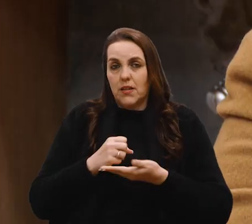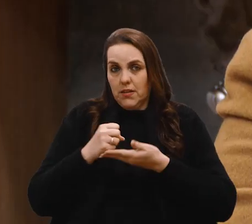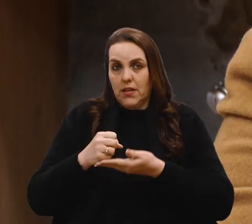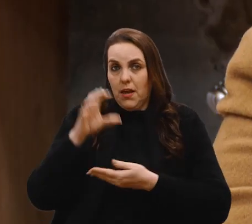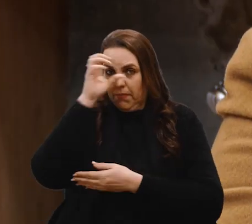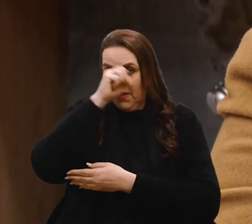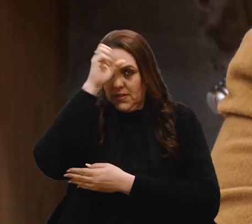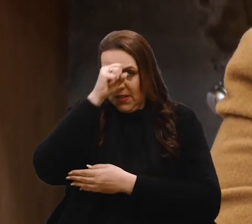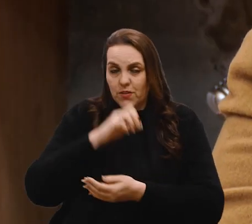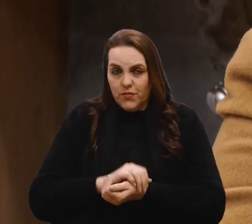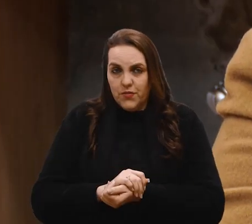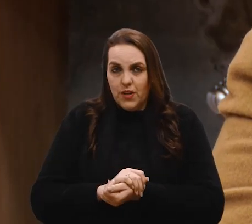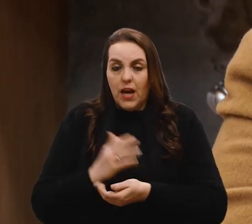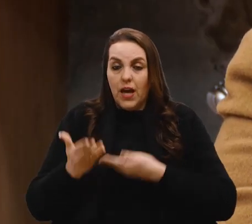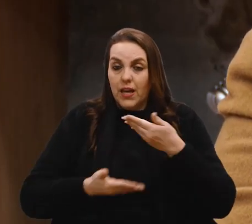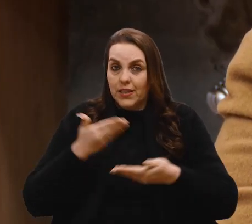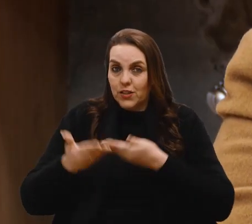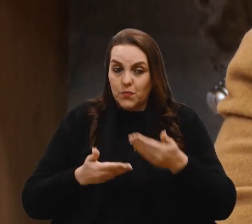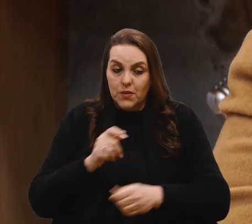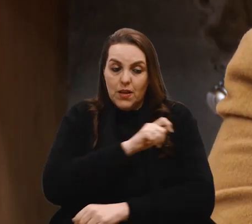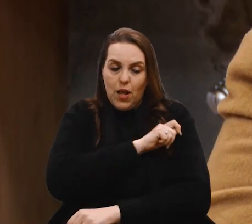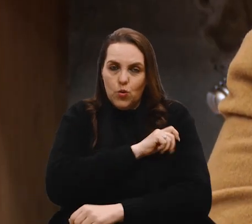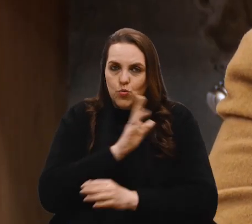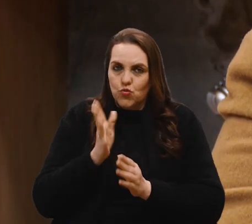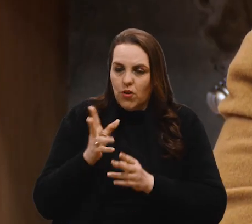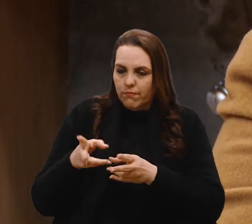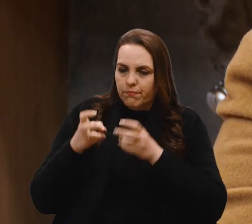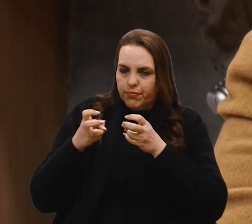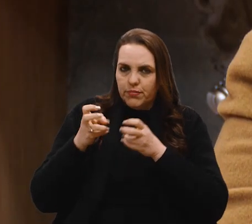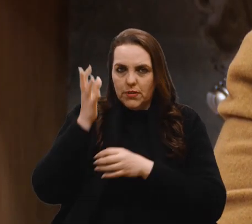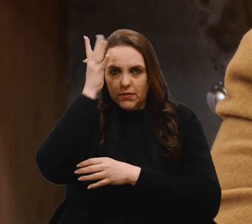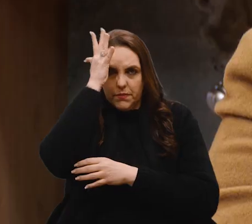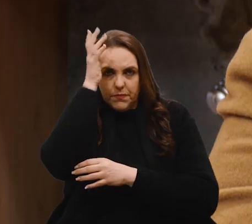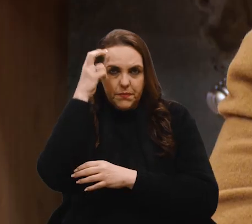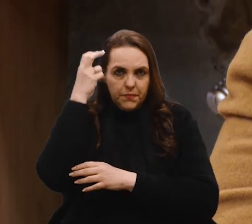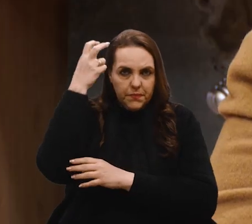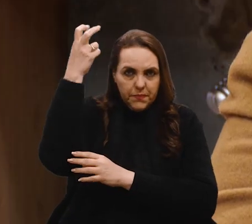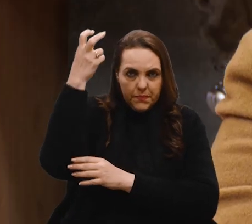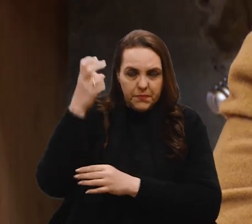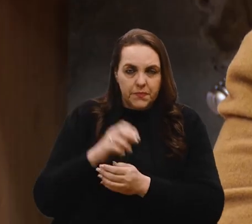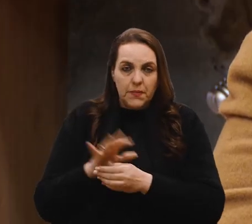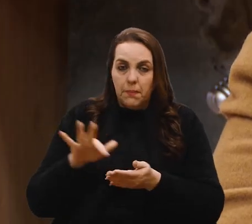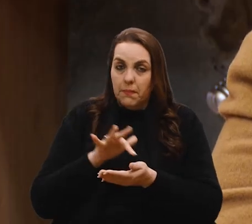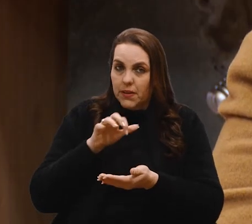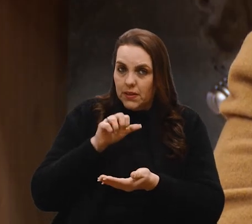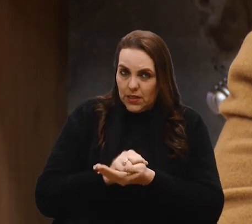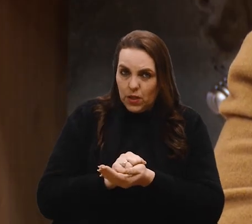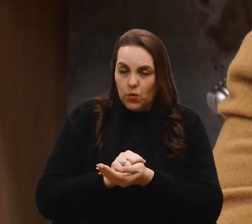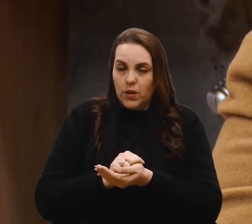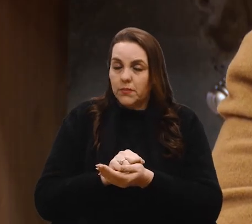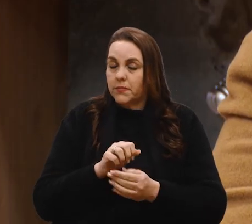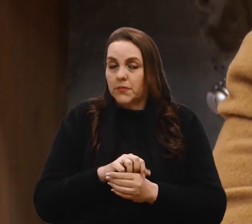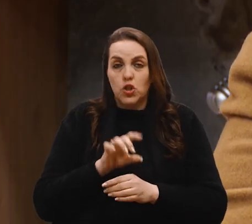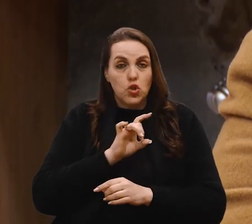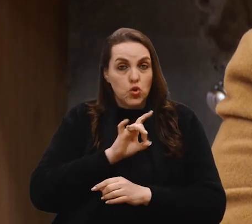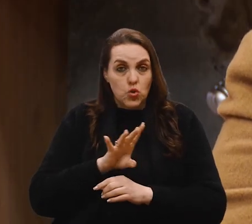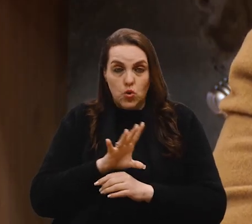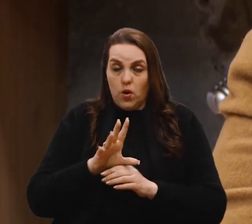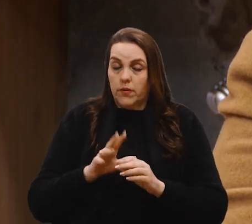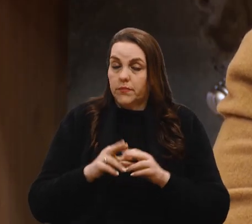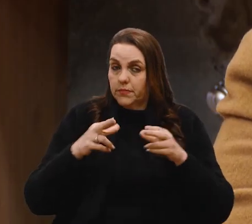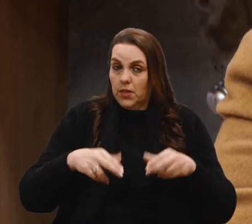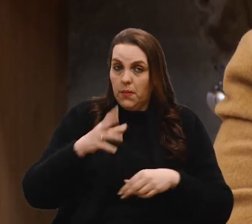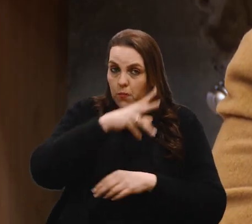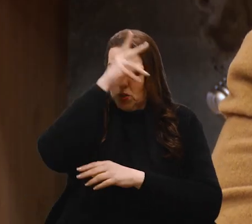o atendimento aos estudantes já identificados com altas habilidades e superdotação matriculados exclusivamente na rede municipal,